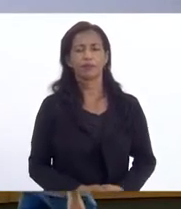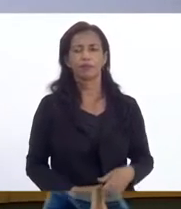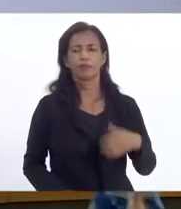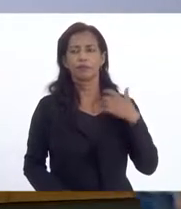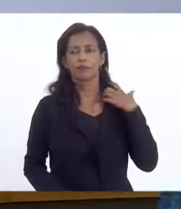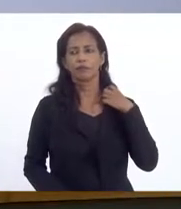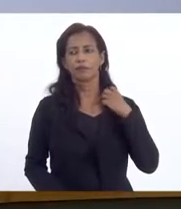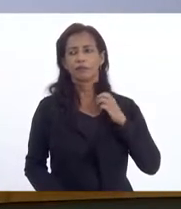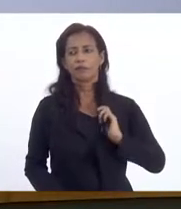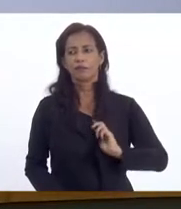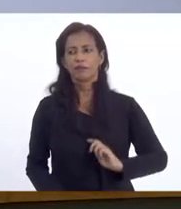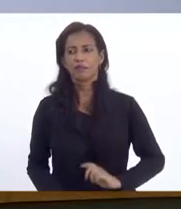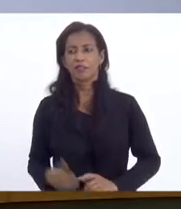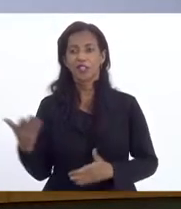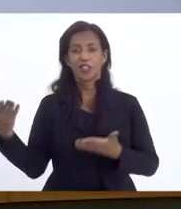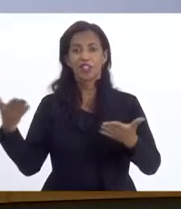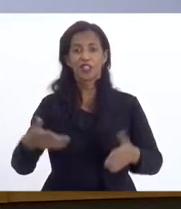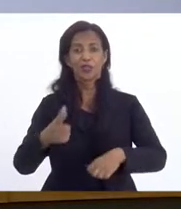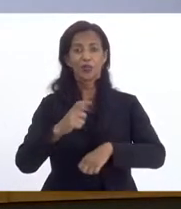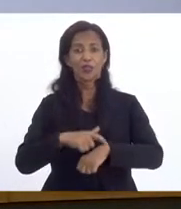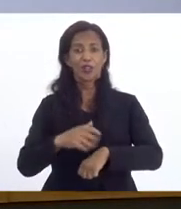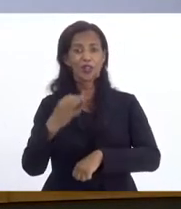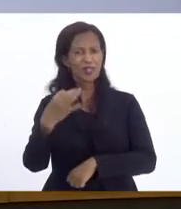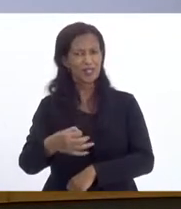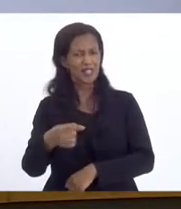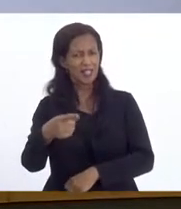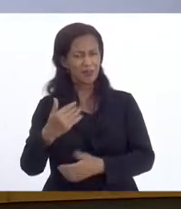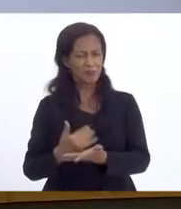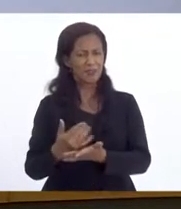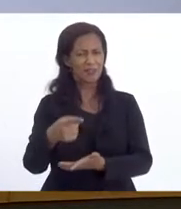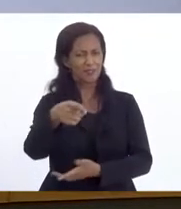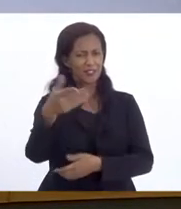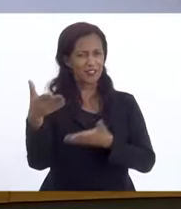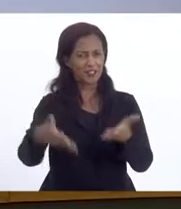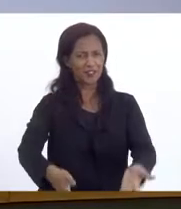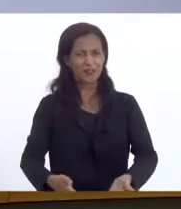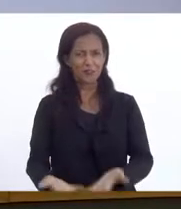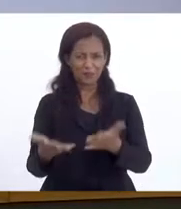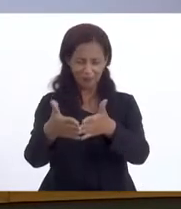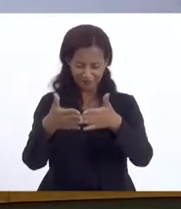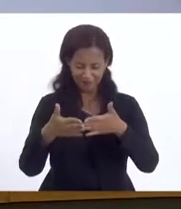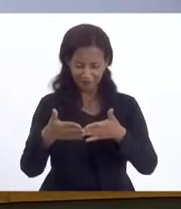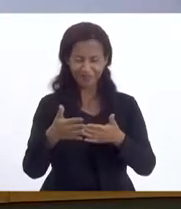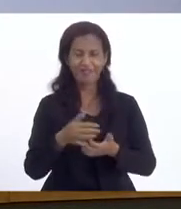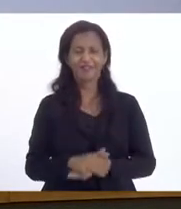vai começar aqui, você chegou na hora certa. Só vamos começar porque Vossa Excelência chegou. Por favor.